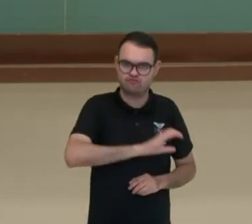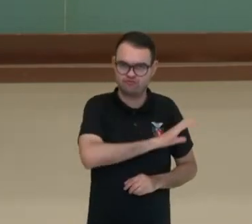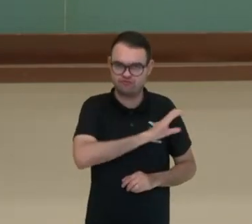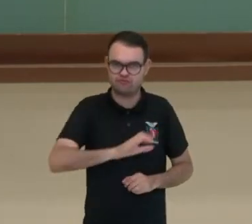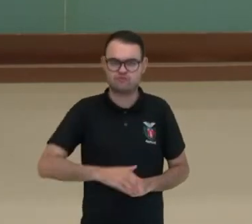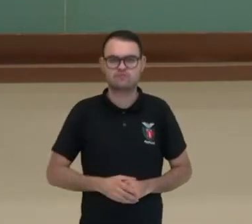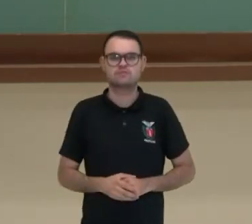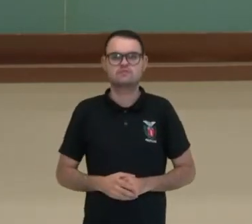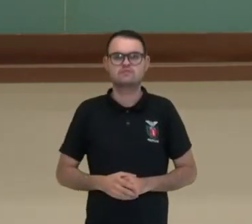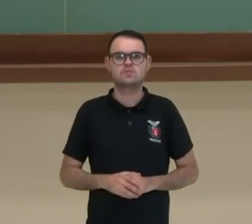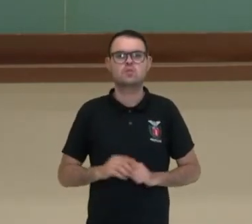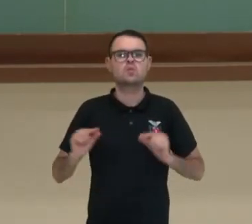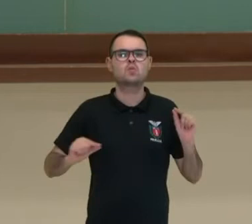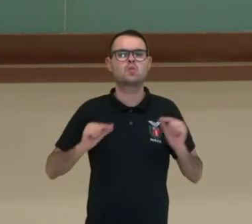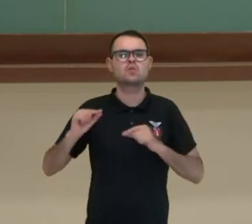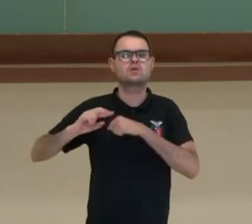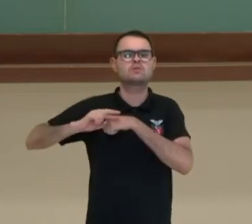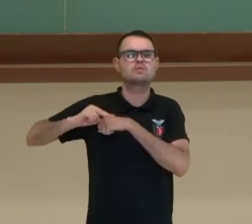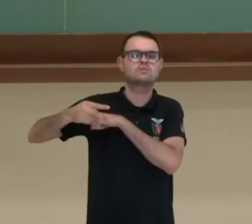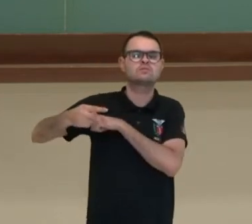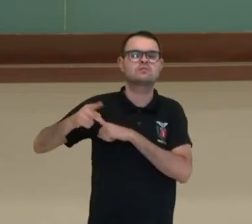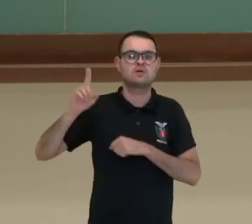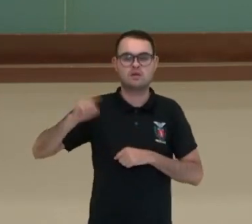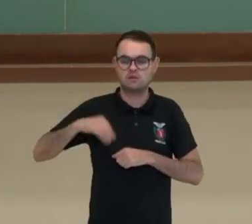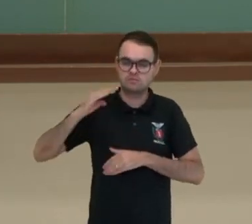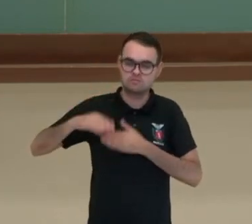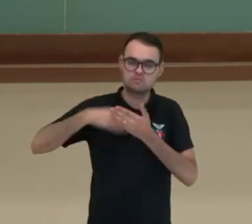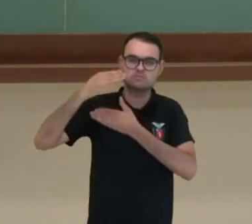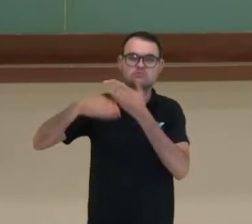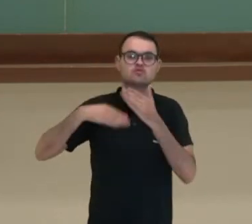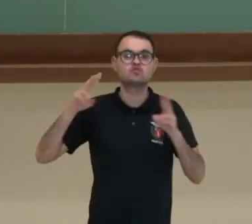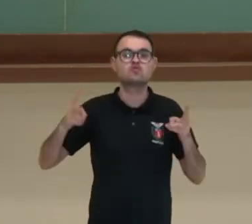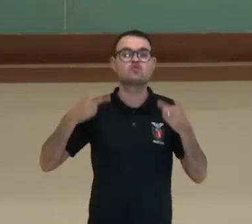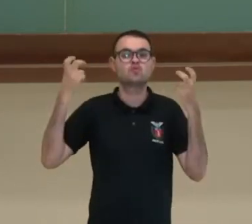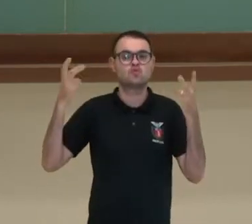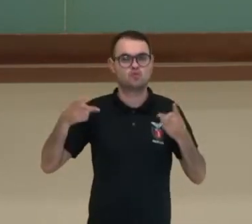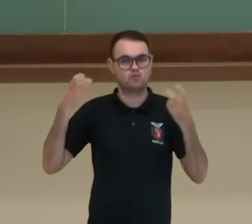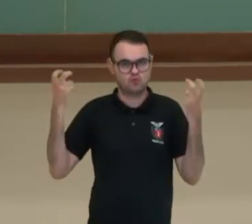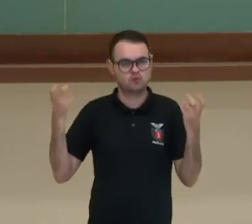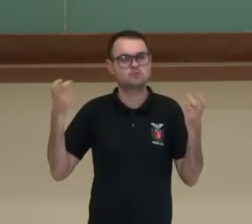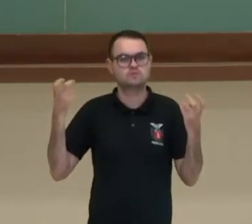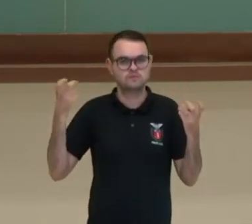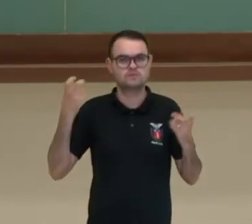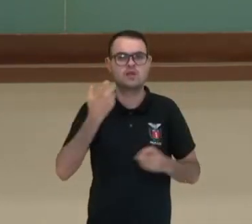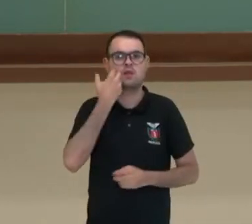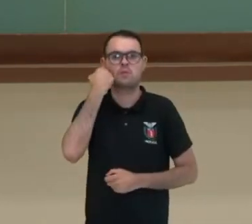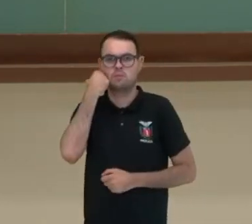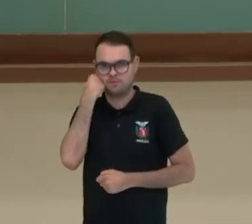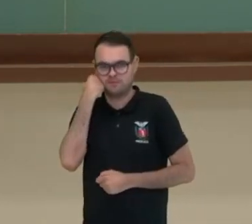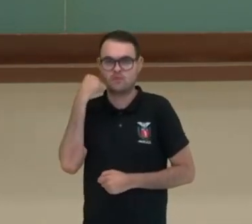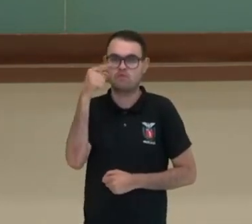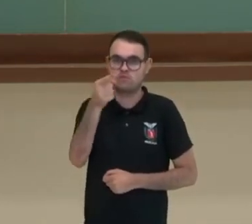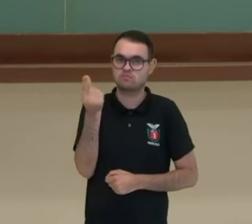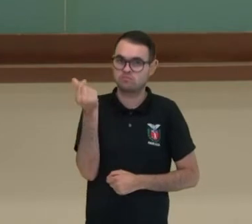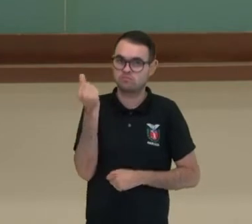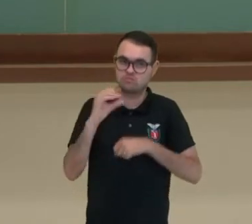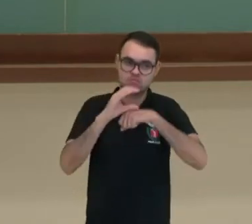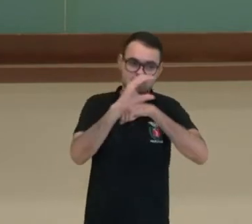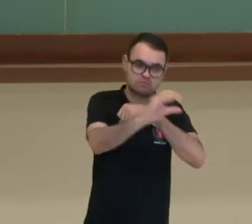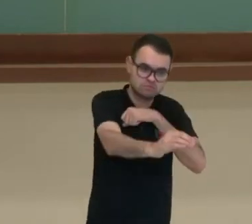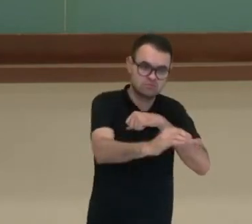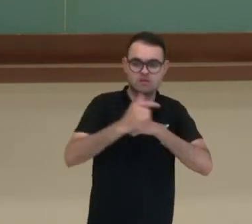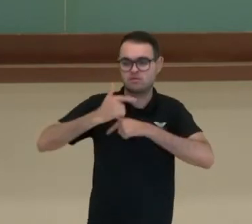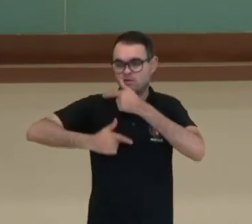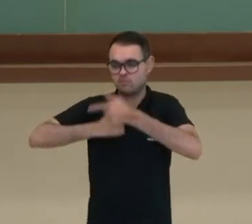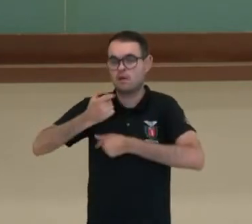o que isso vai levar? Isso vai levar justamente ao desenvolvimento da ideia do lucro. A ideia de você investir seu dinheiro, a ideia de que